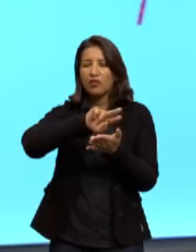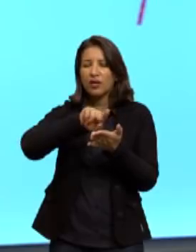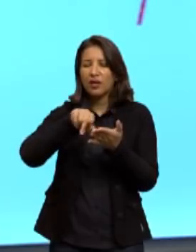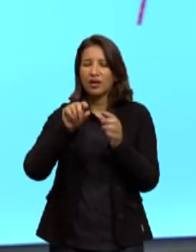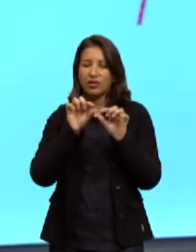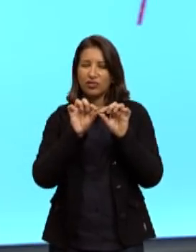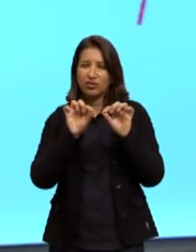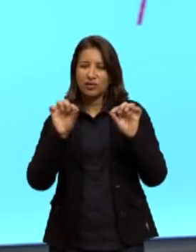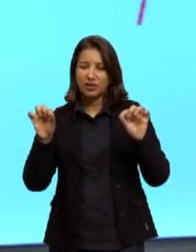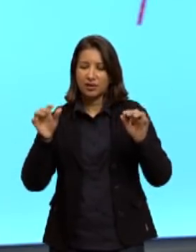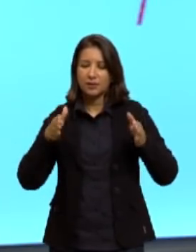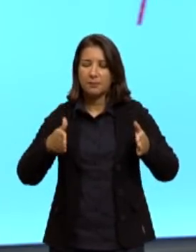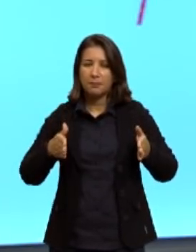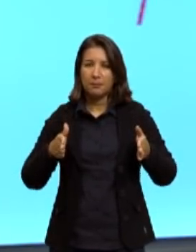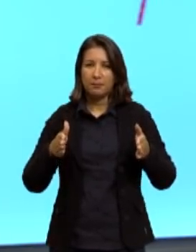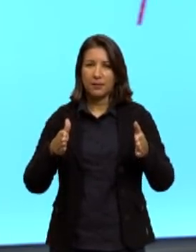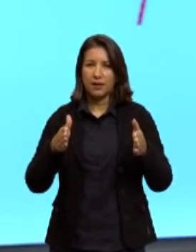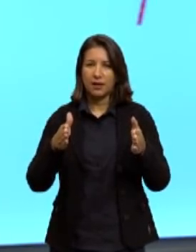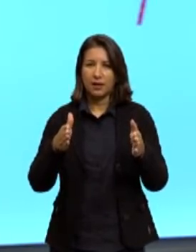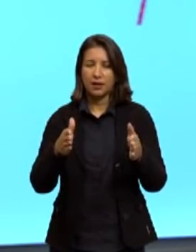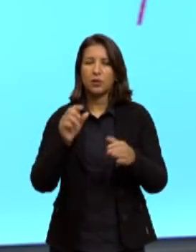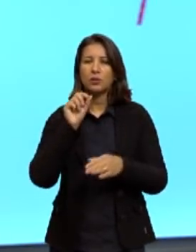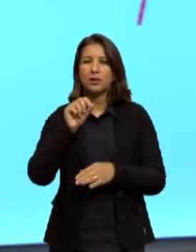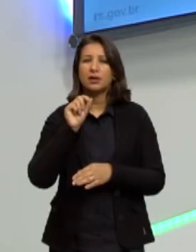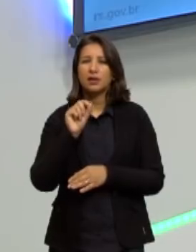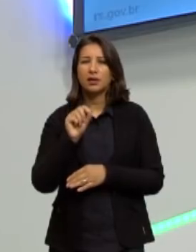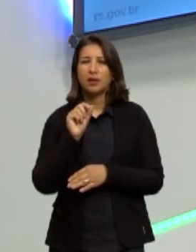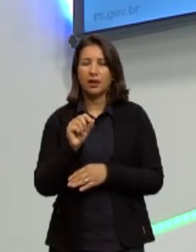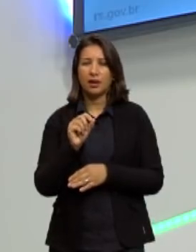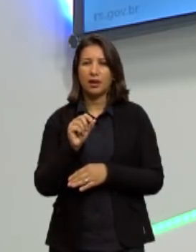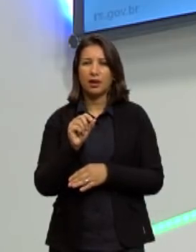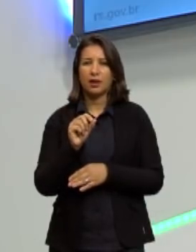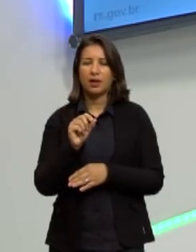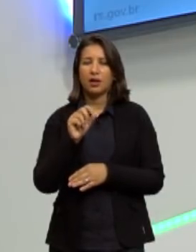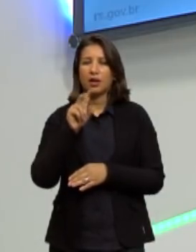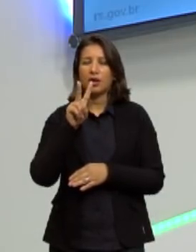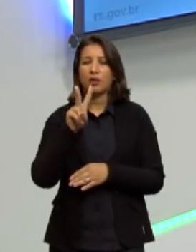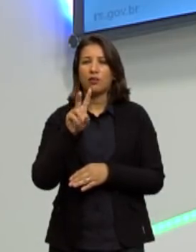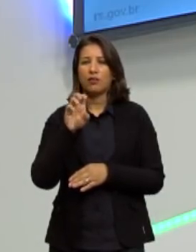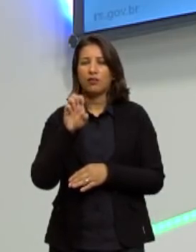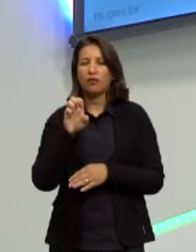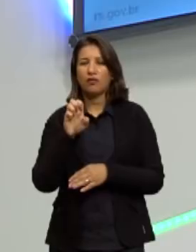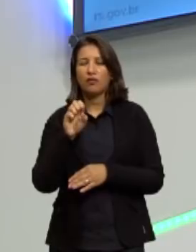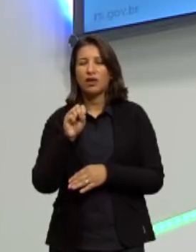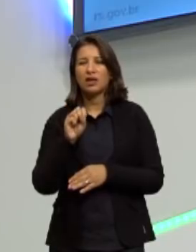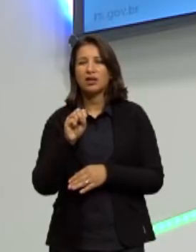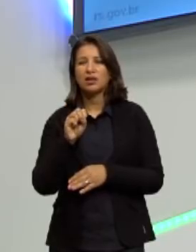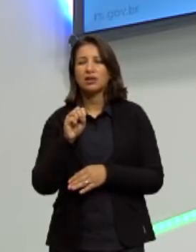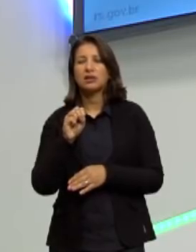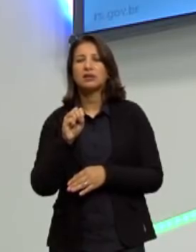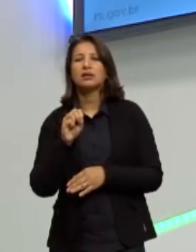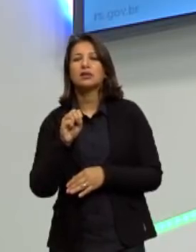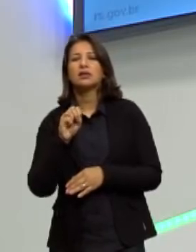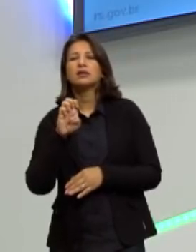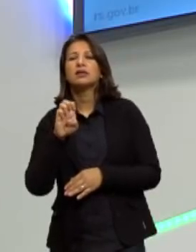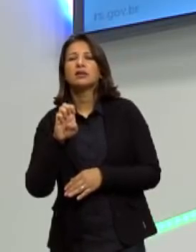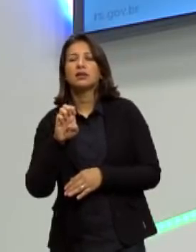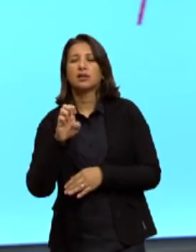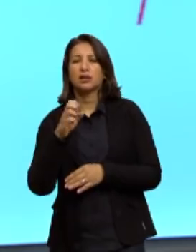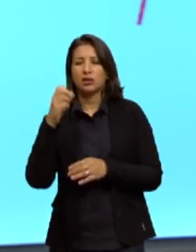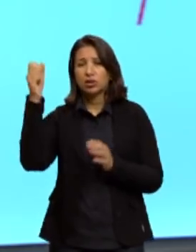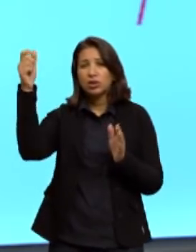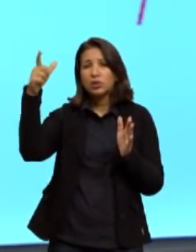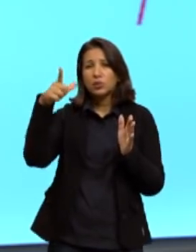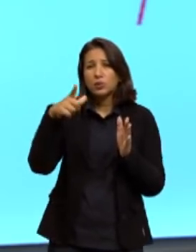linhas paralelas o que que é um feixe de luz né um feixe de luz são raios de luz um